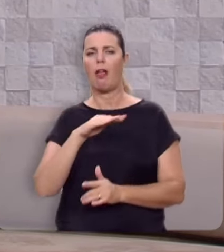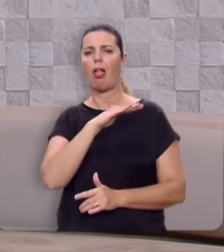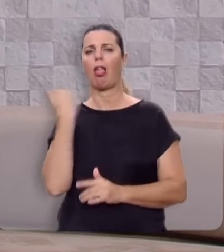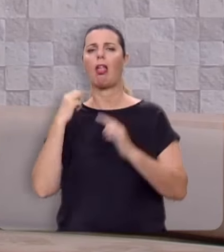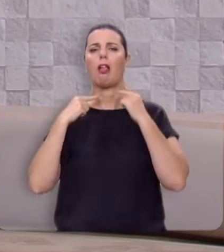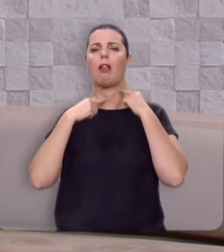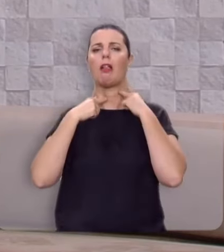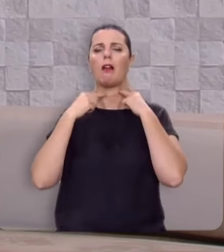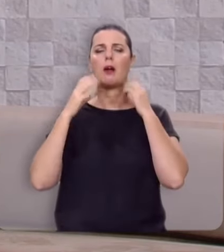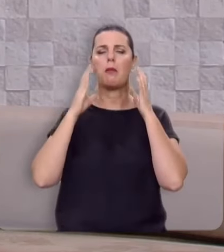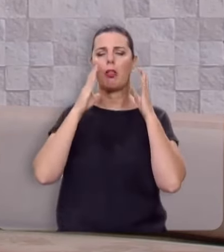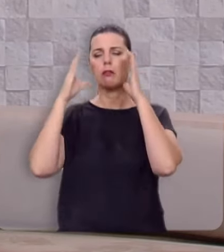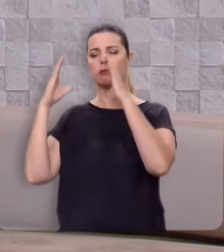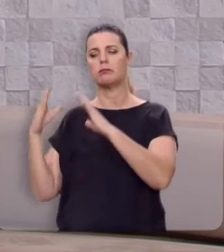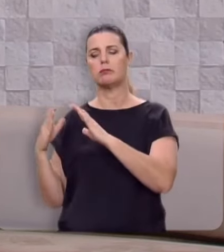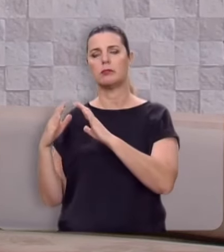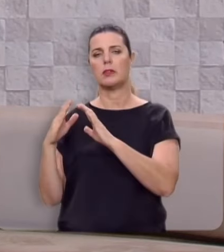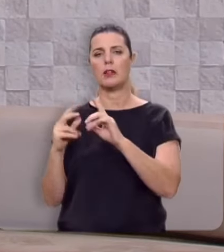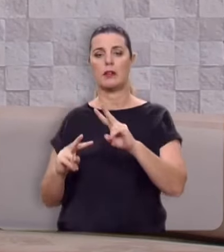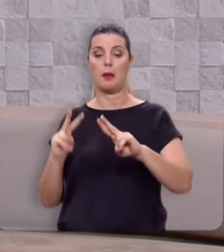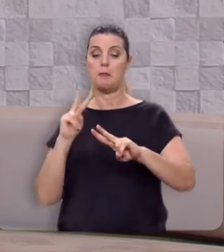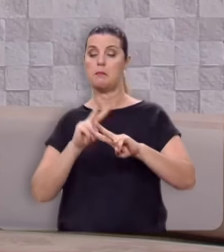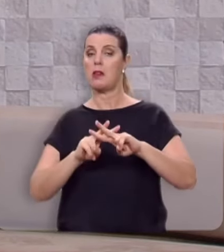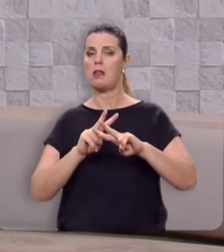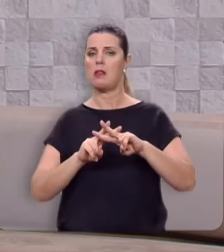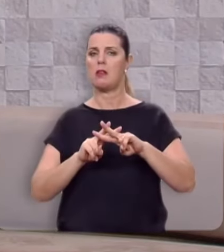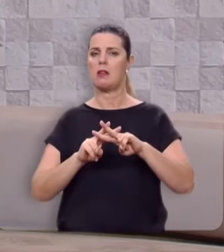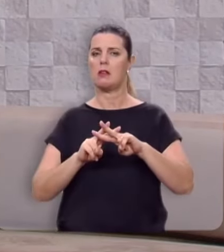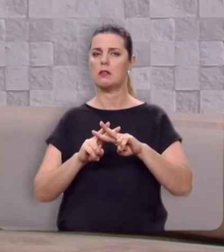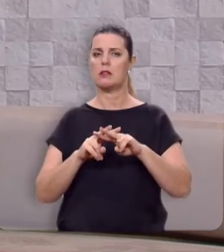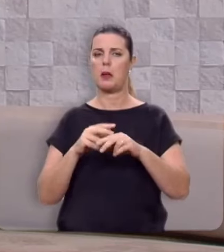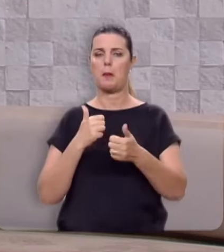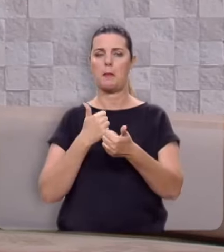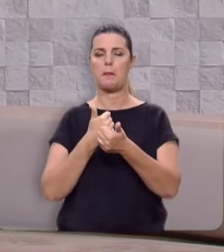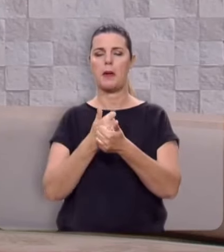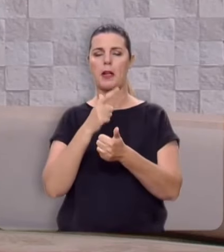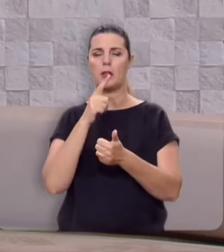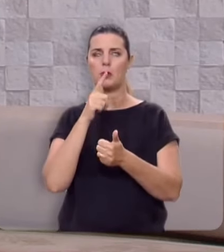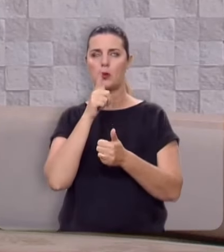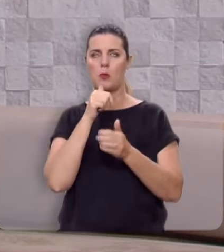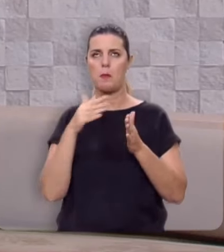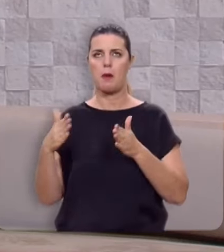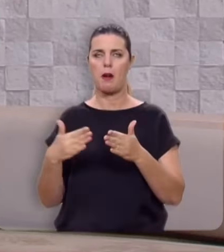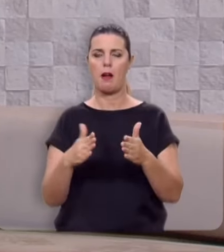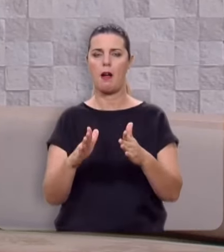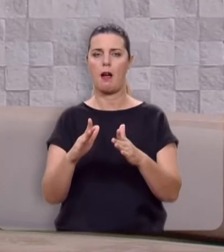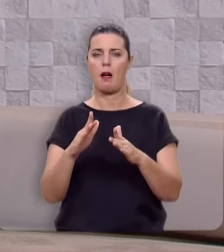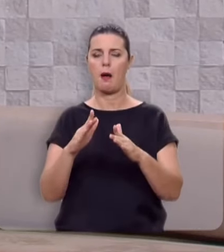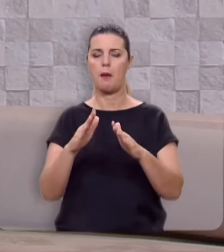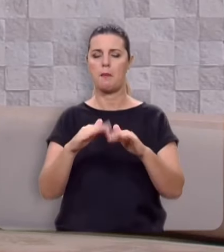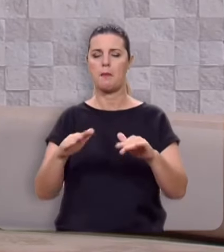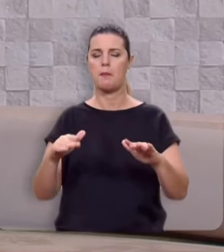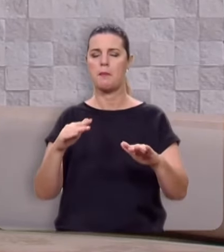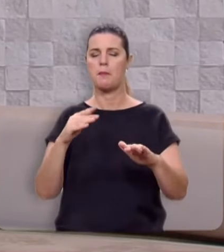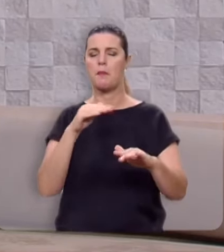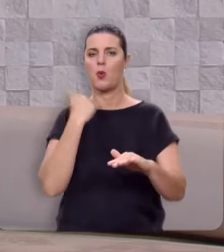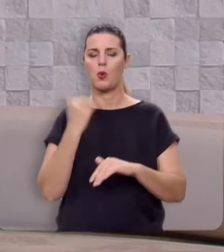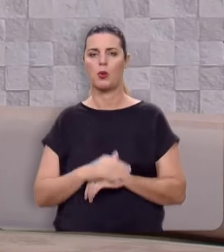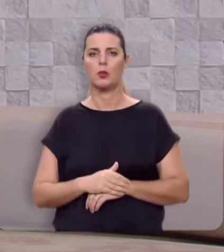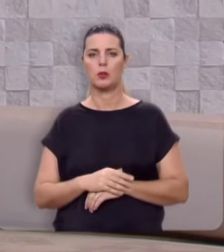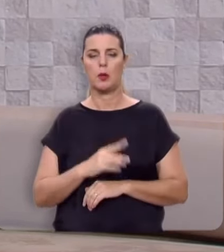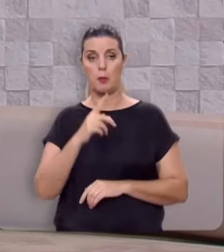degolado na prisão de Maquerós, às margens do Mar Morto, por ordem de